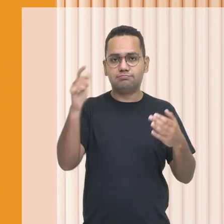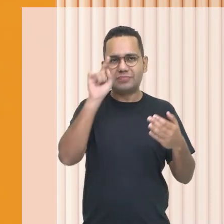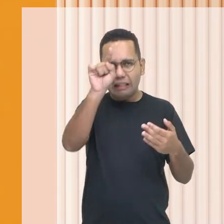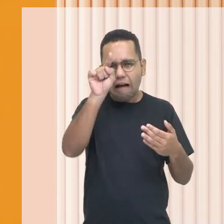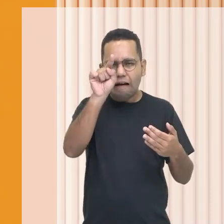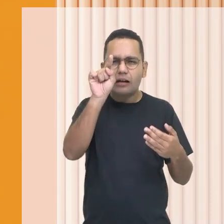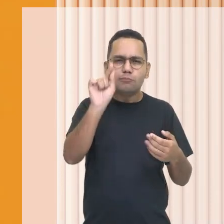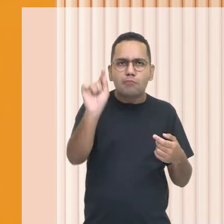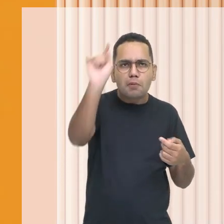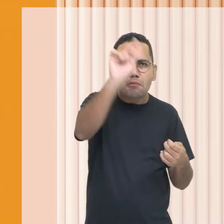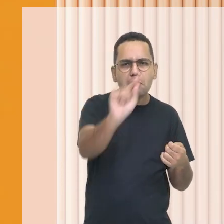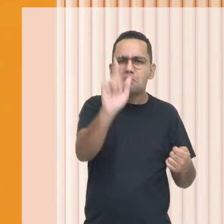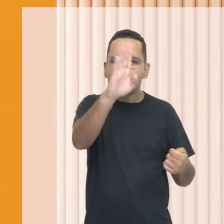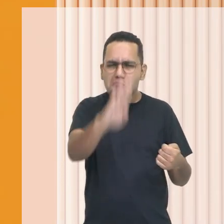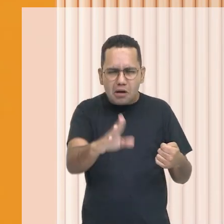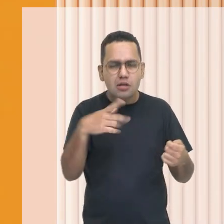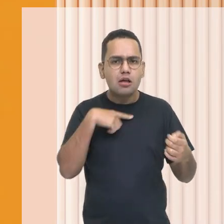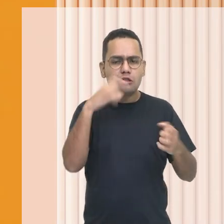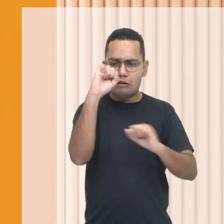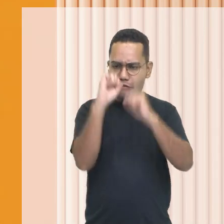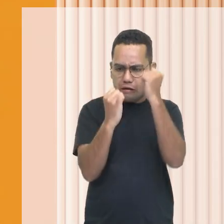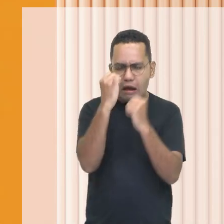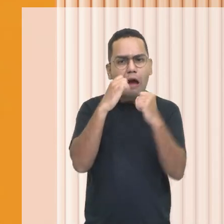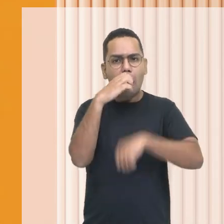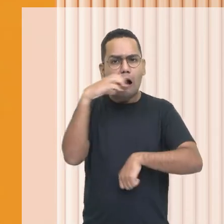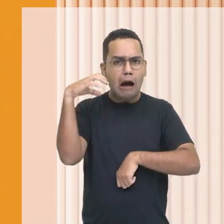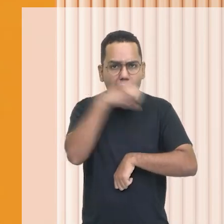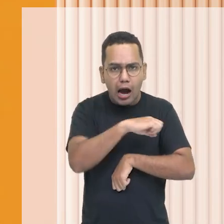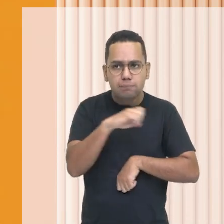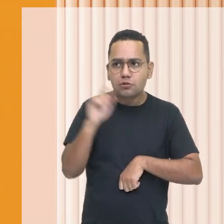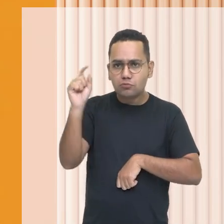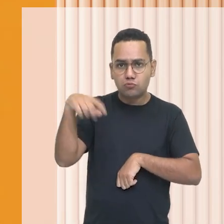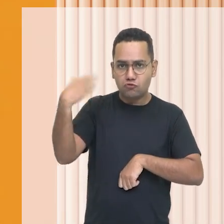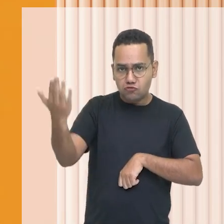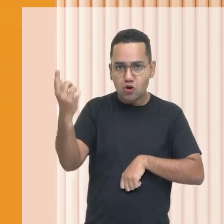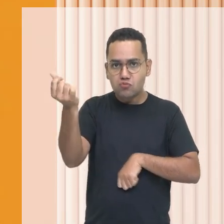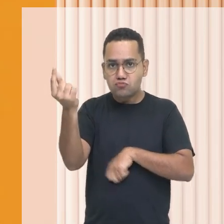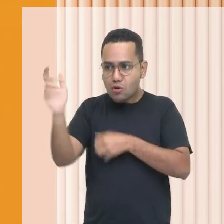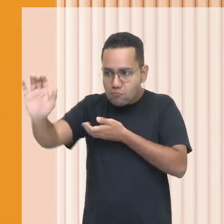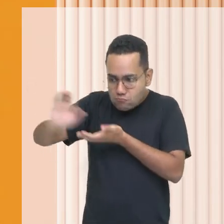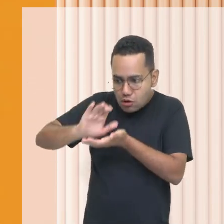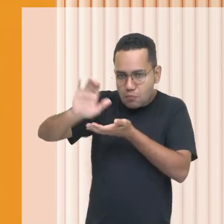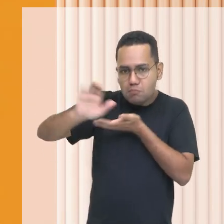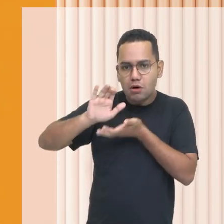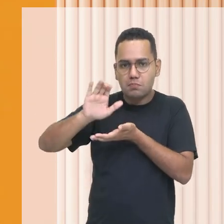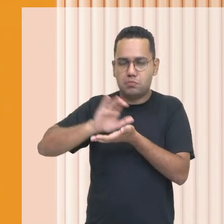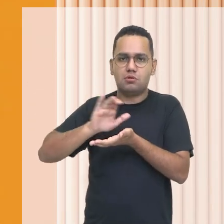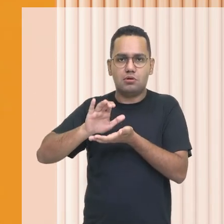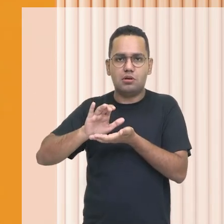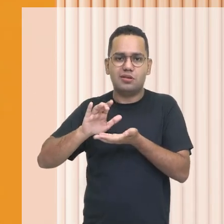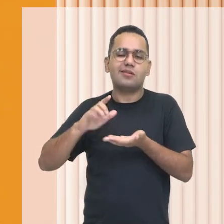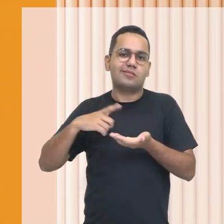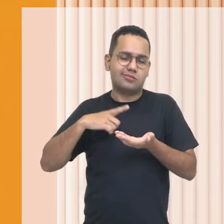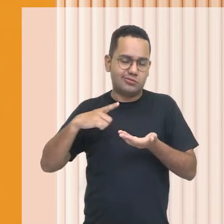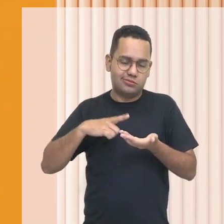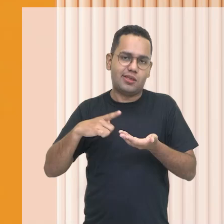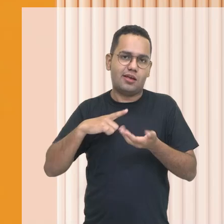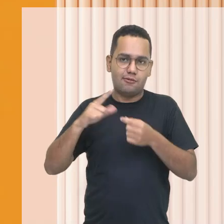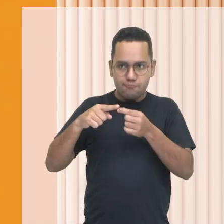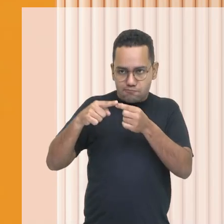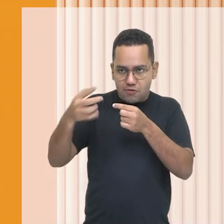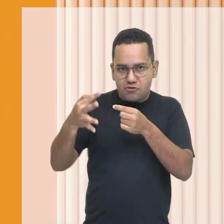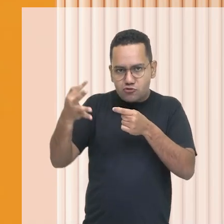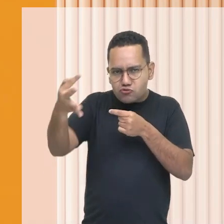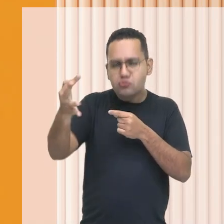Brasil, com a ajuda do capital externo, ele vai, né, ter a sua conta. E o